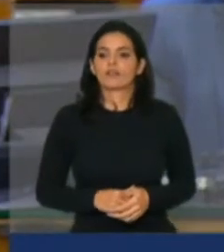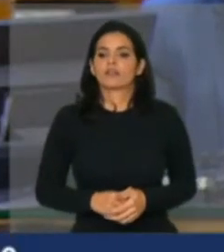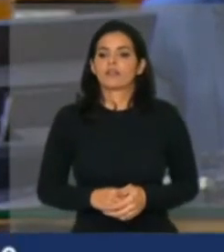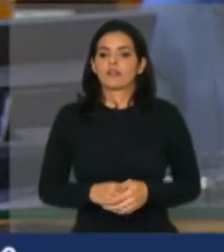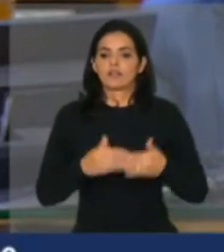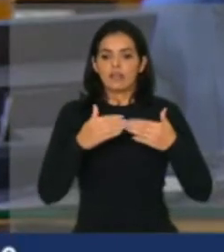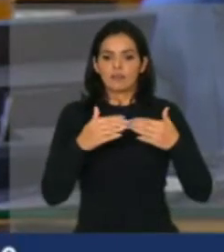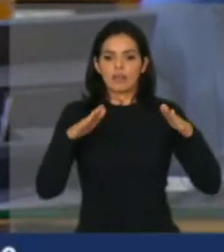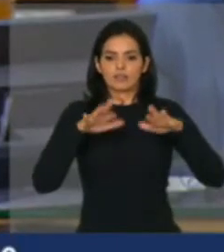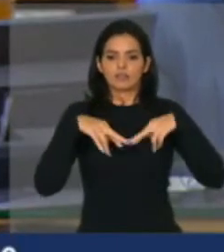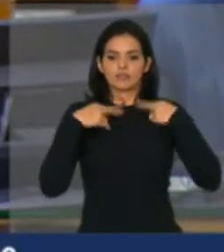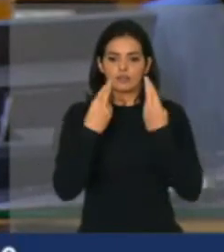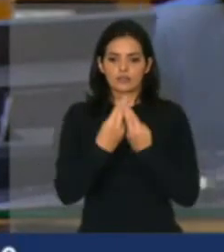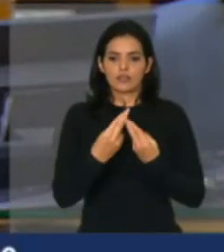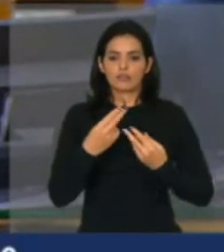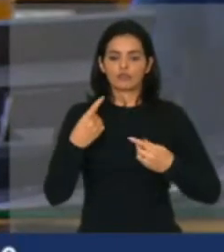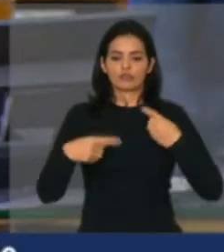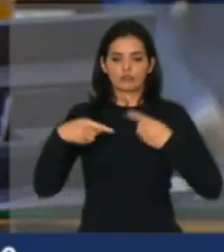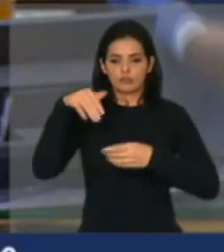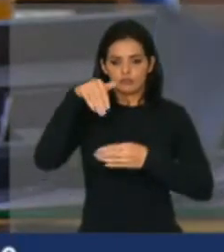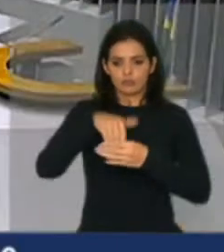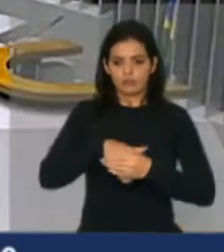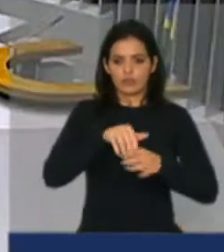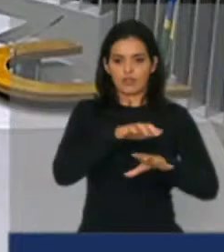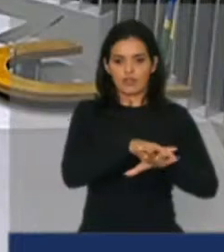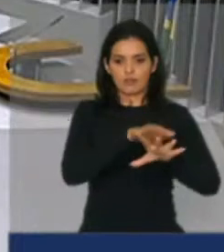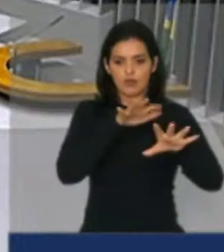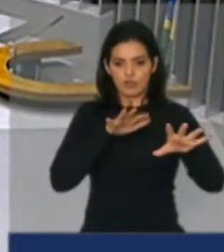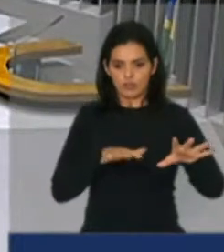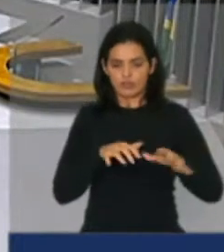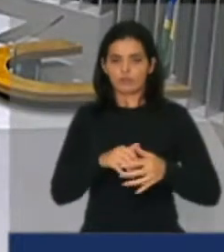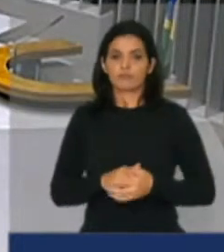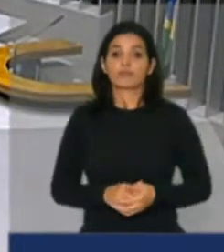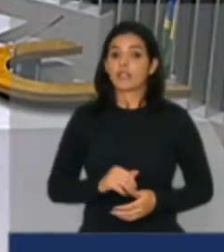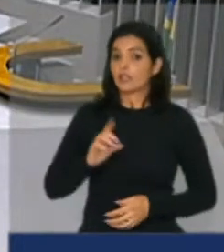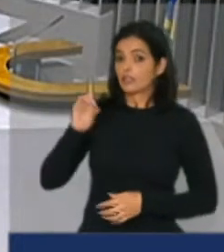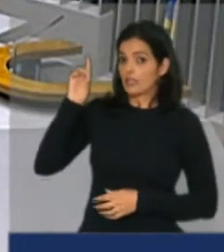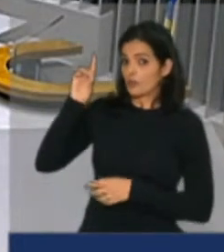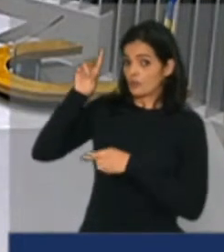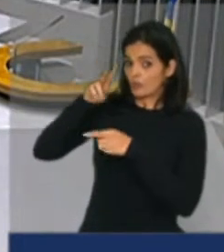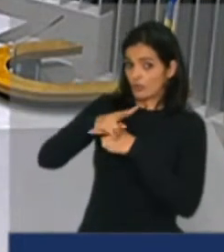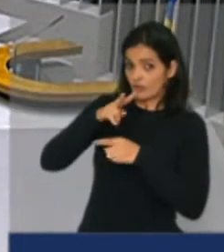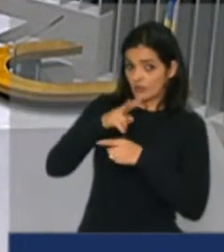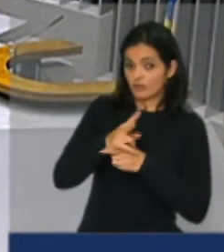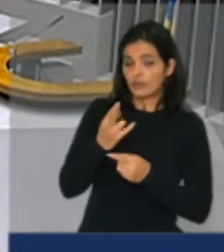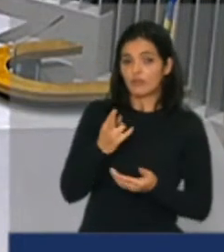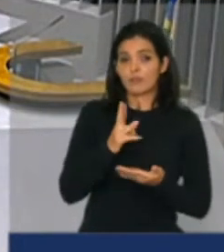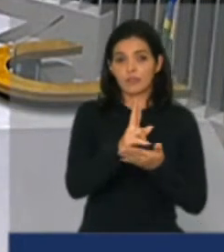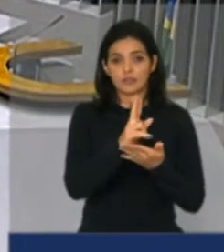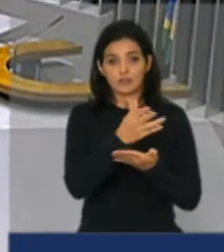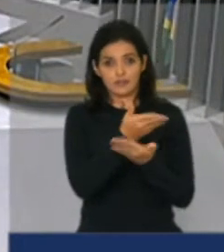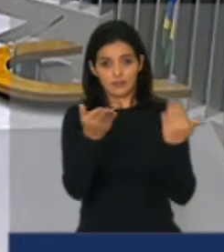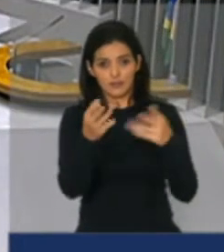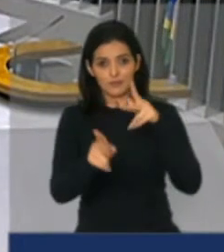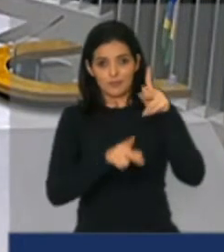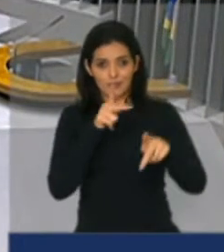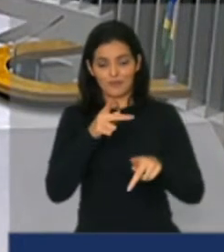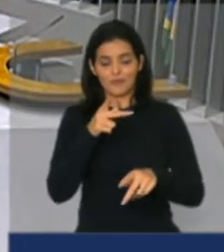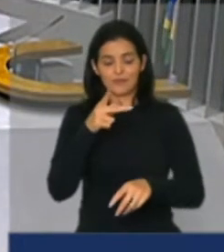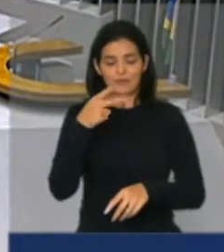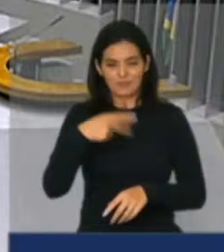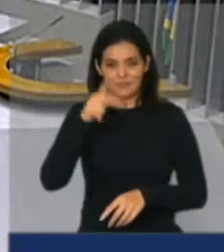aberta a sessão deliberativa remota. Sobre a proteção de Deus em nome do povo brasileiro, iniciamos os nossos